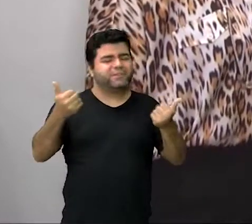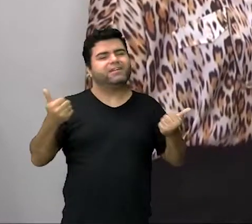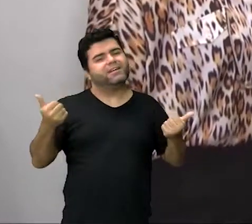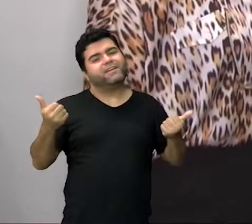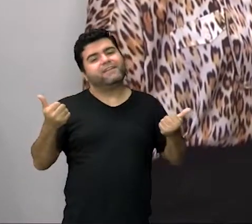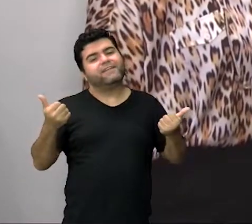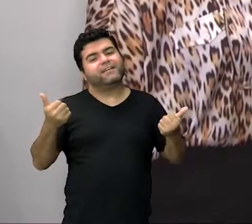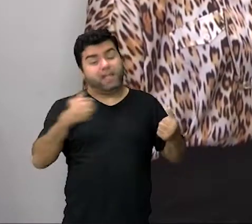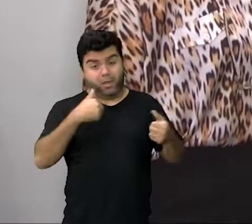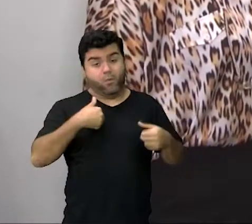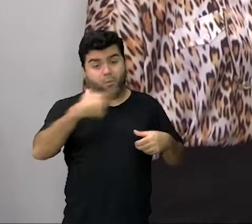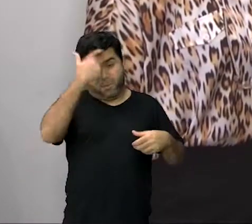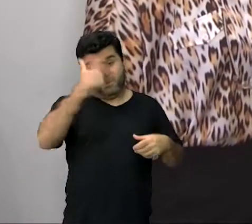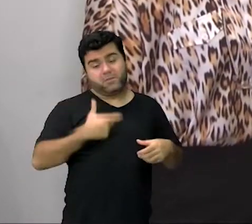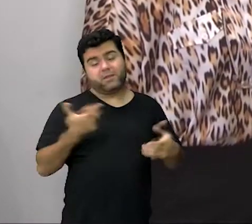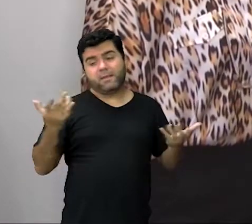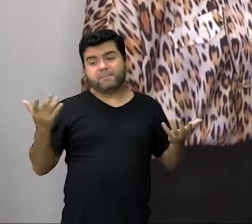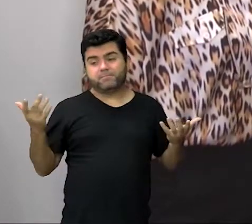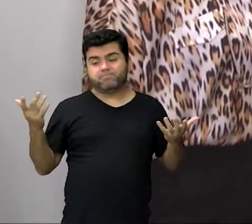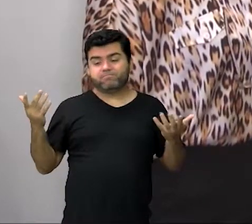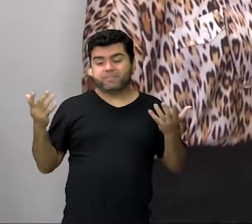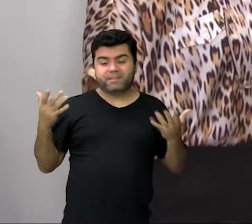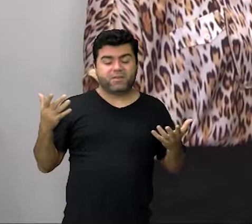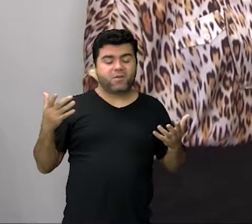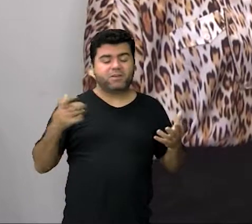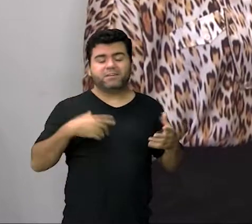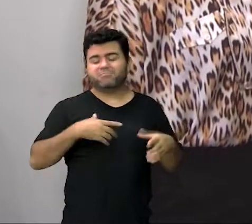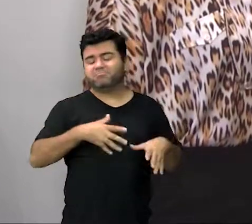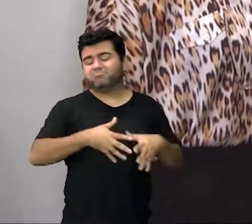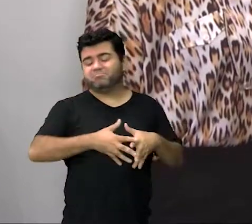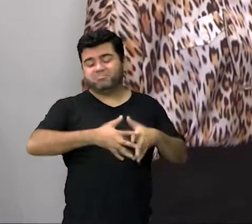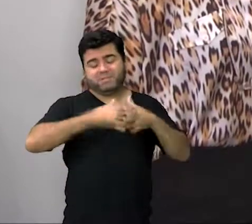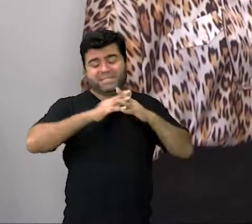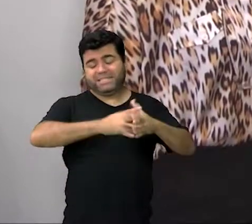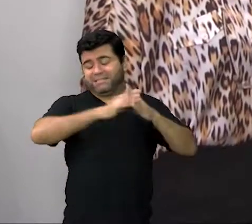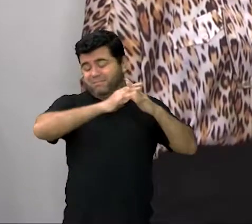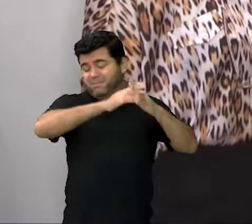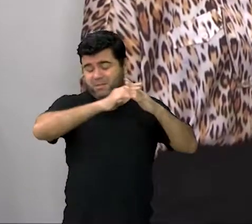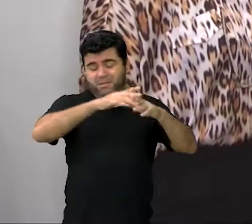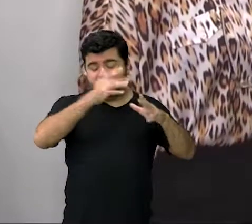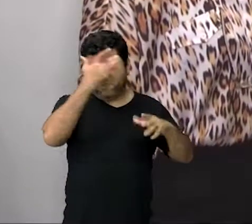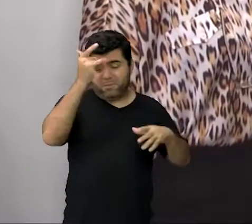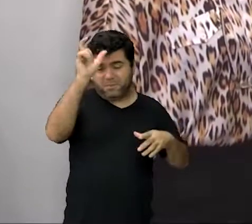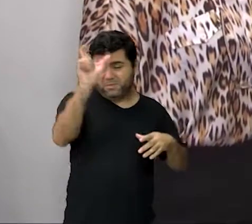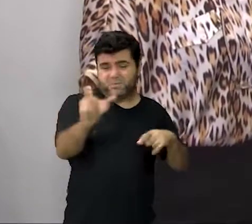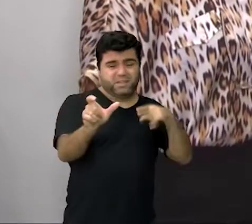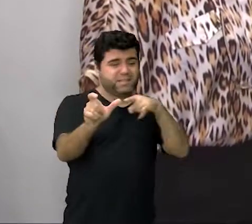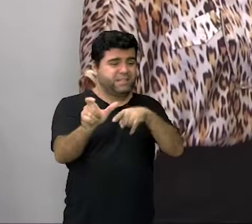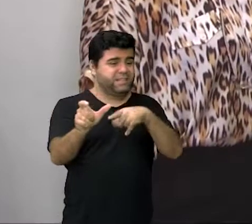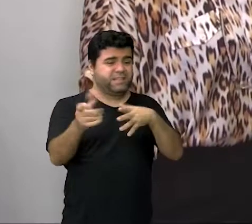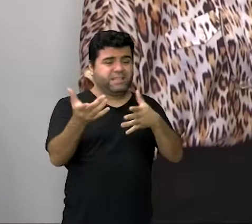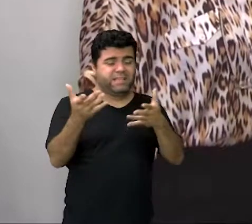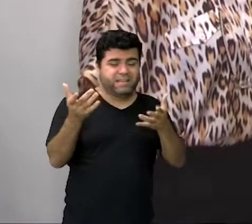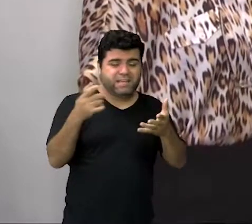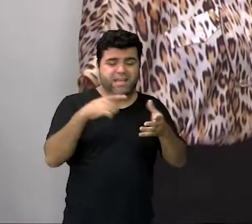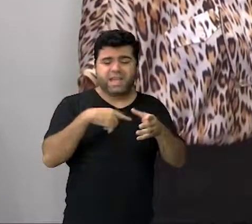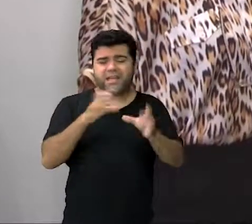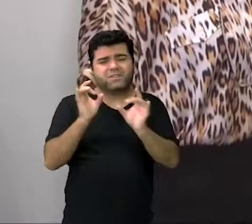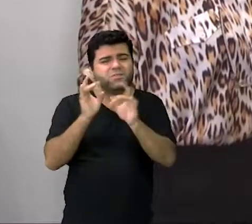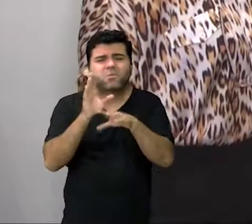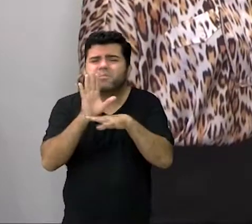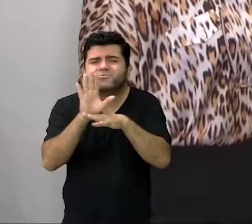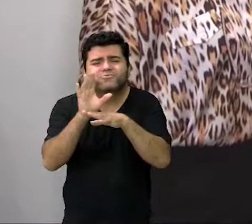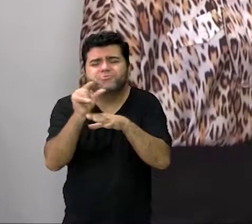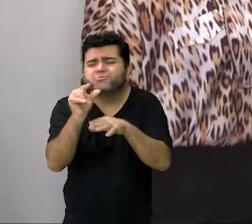que, gente, me atrapalha muito ver um outro que, olha, mas seria só uma coisinha de nada para